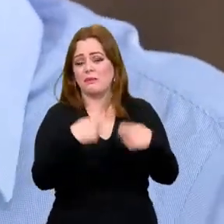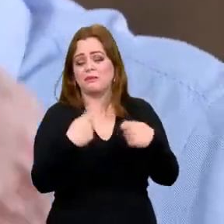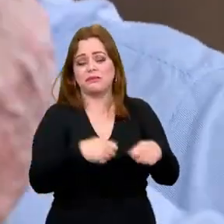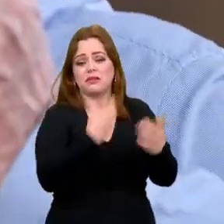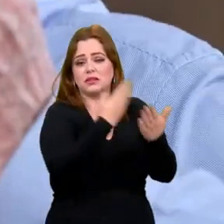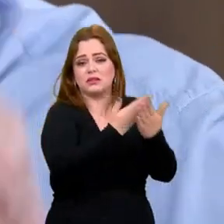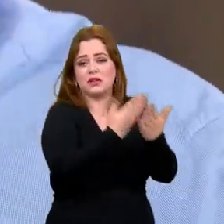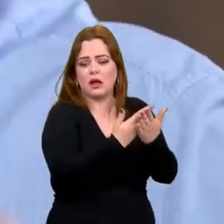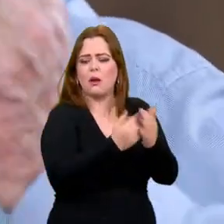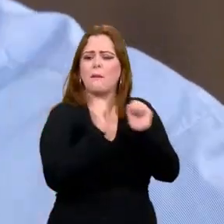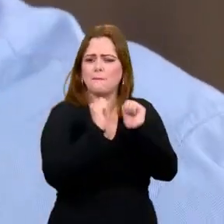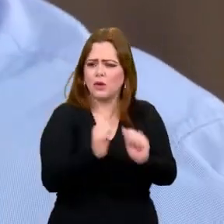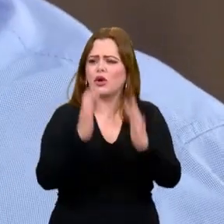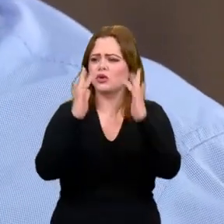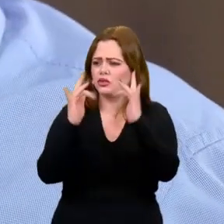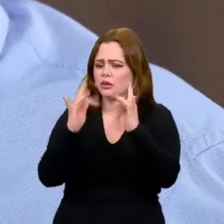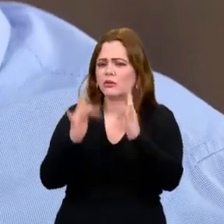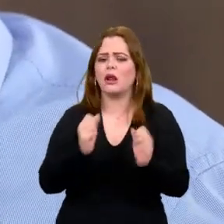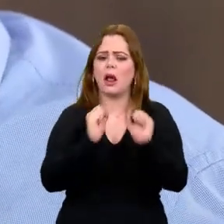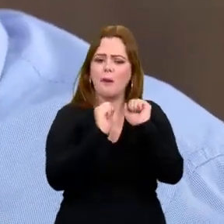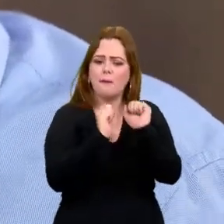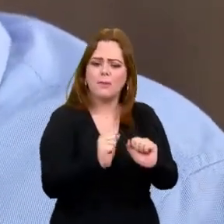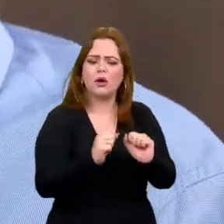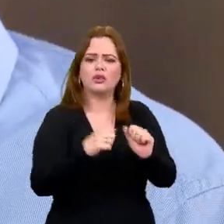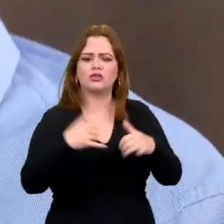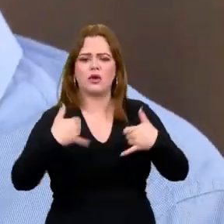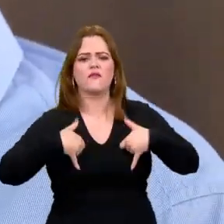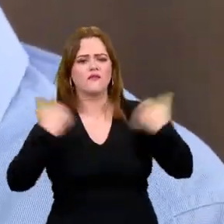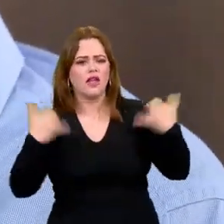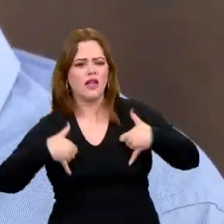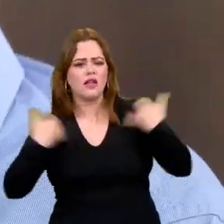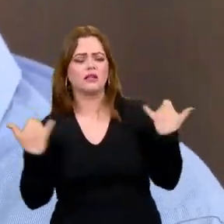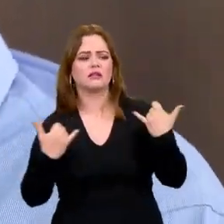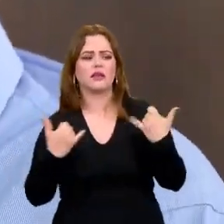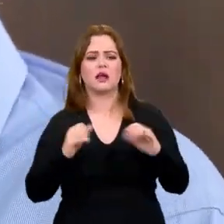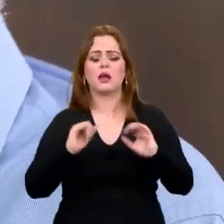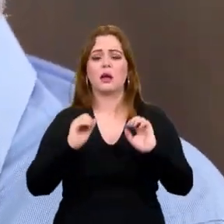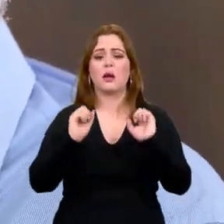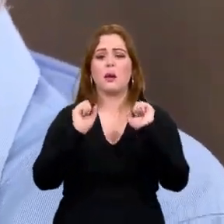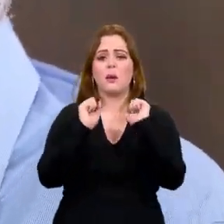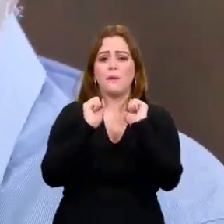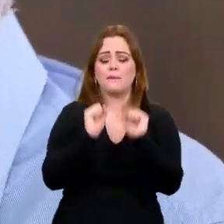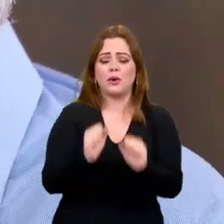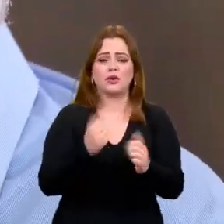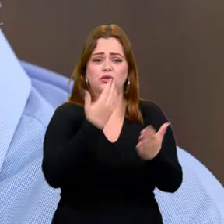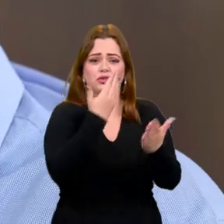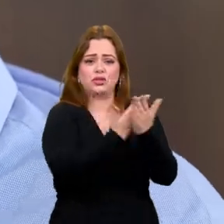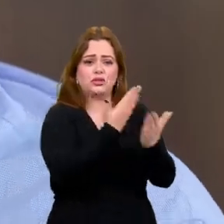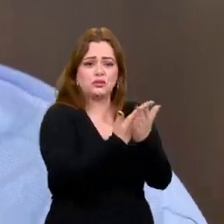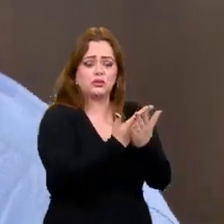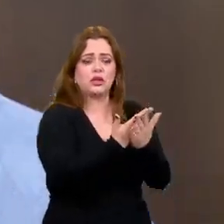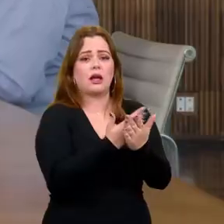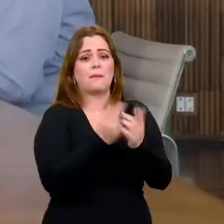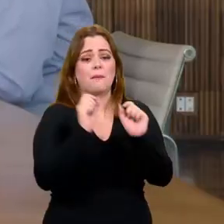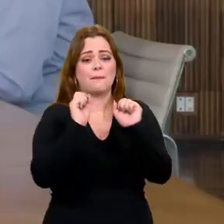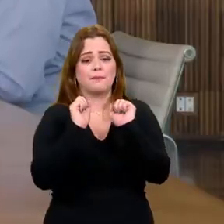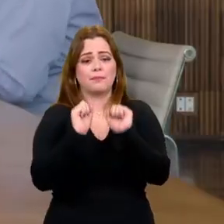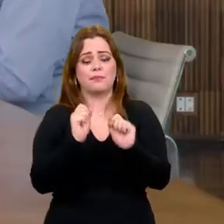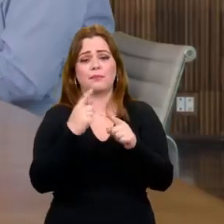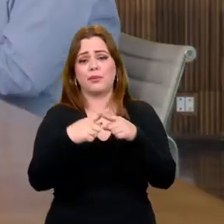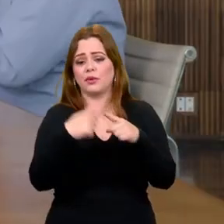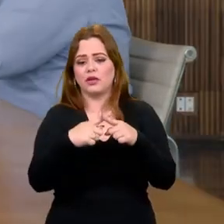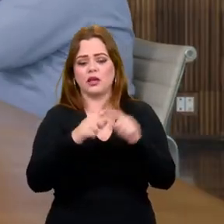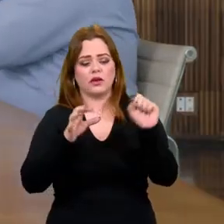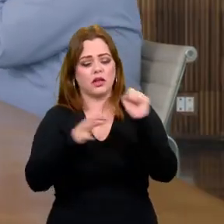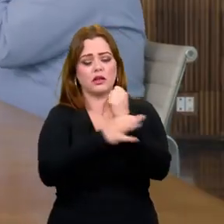que você quiser mas dedico um tempo para você estudar porque é isso que vai garantir o teu futuro e da tua família Quando você